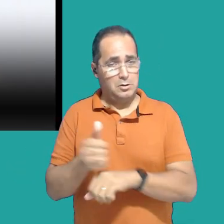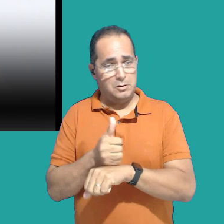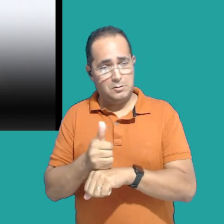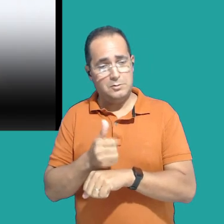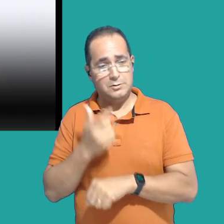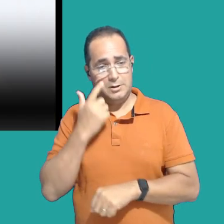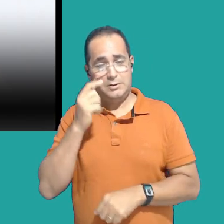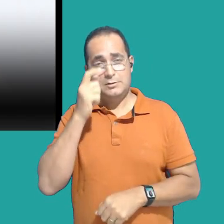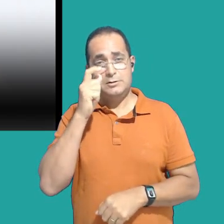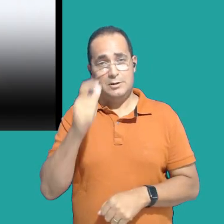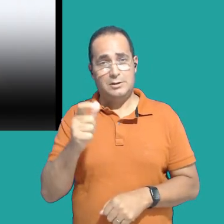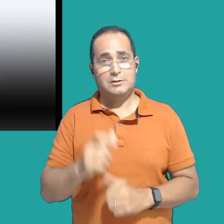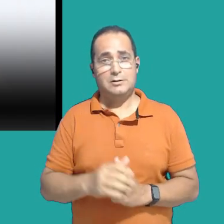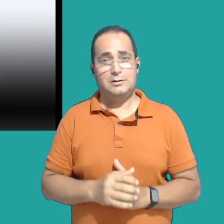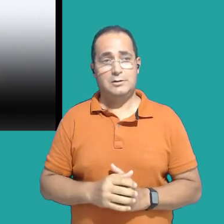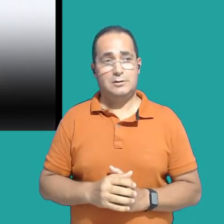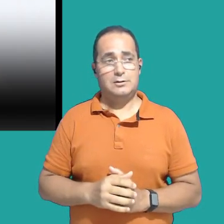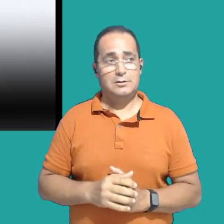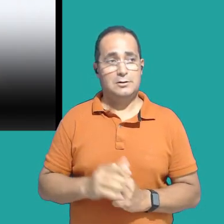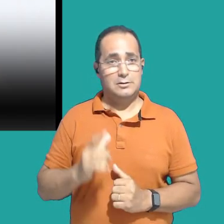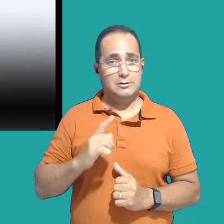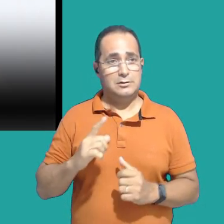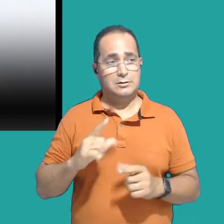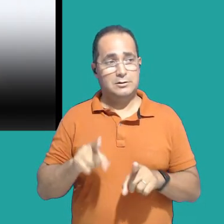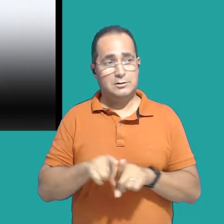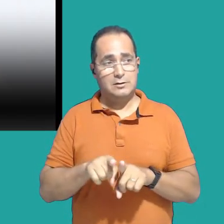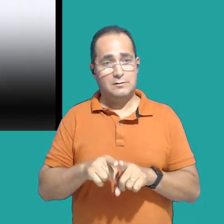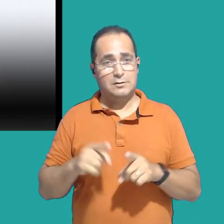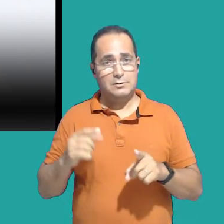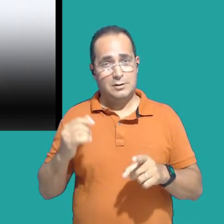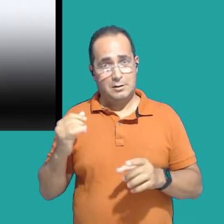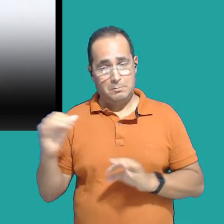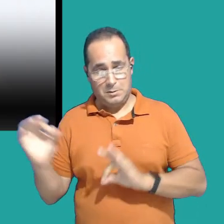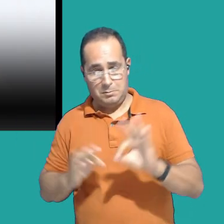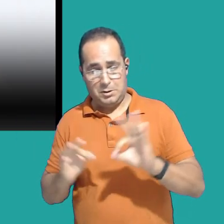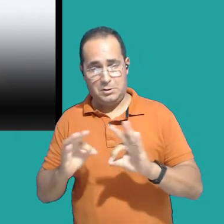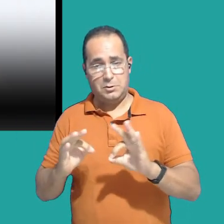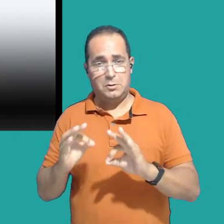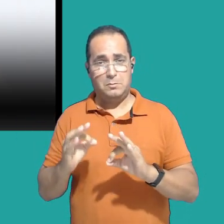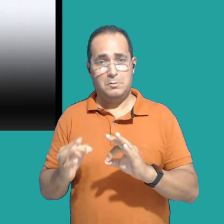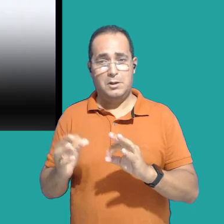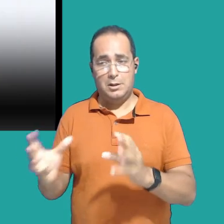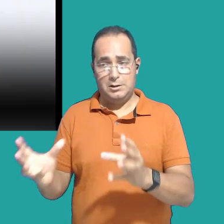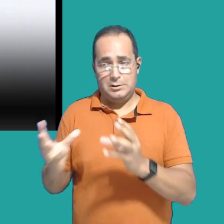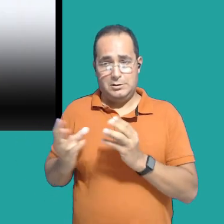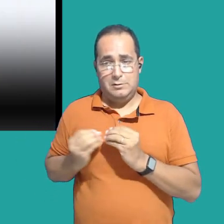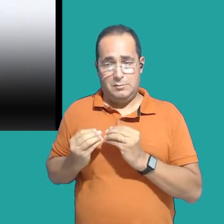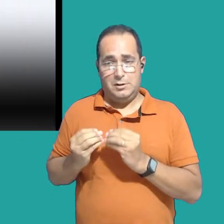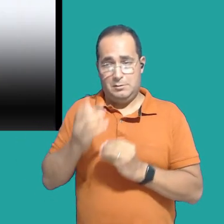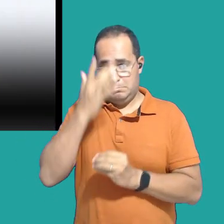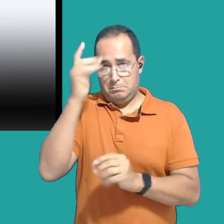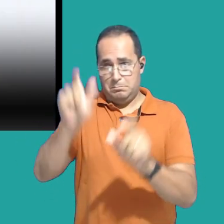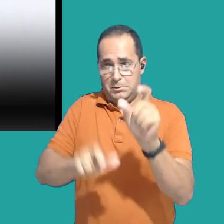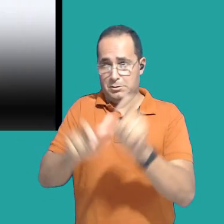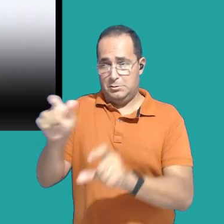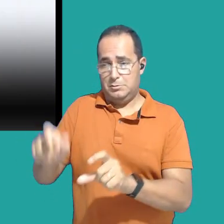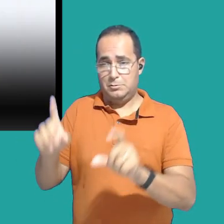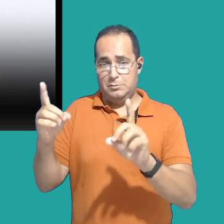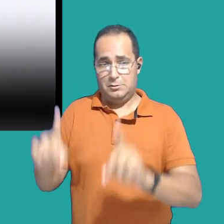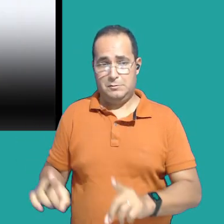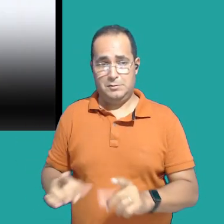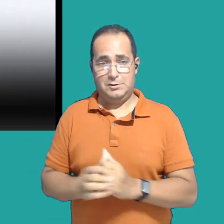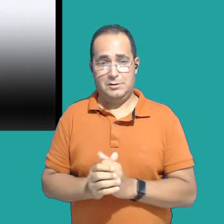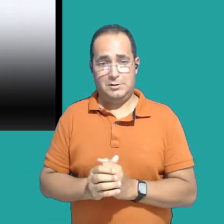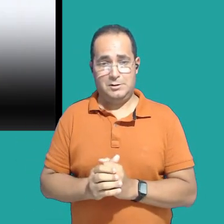profissionais é interessante e deve estar preparado para receber todas as pessoas com